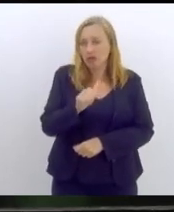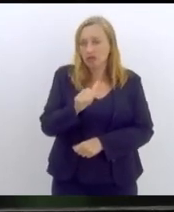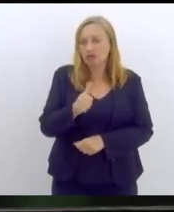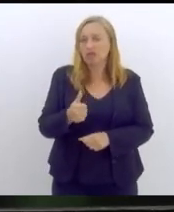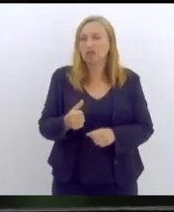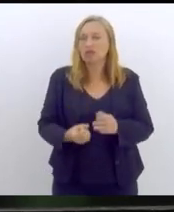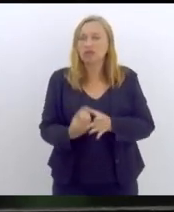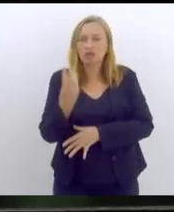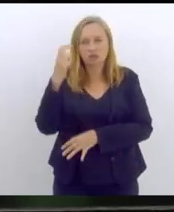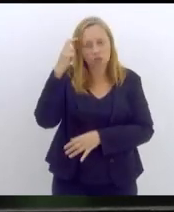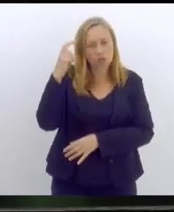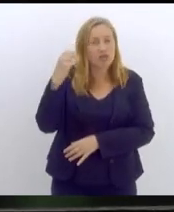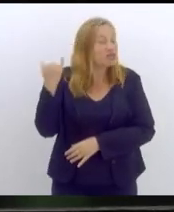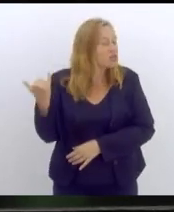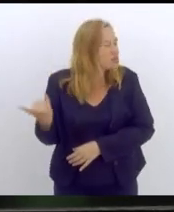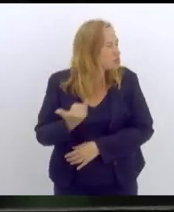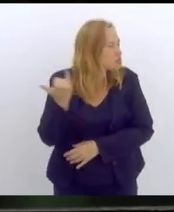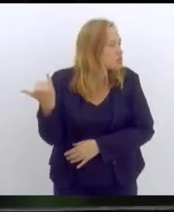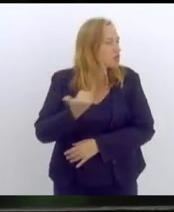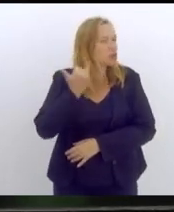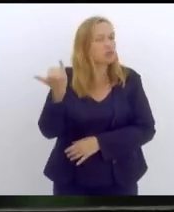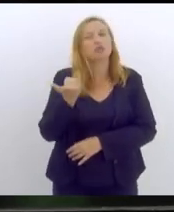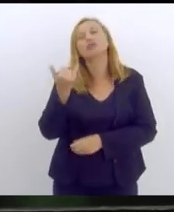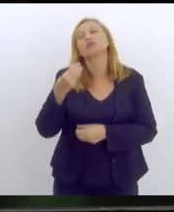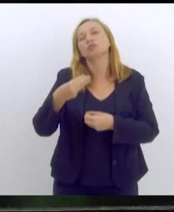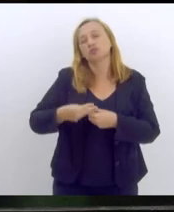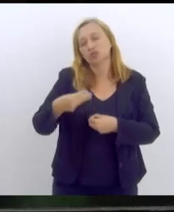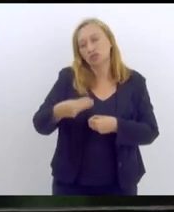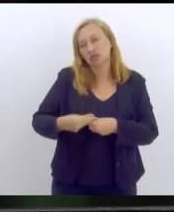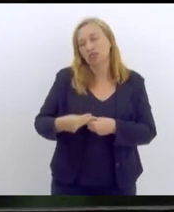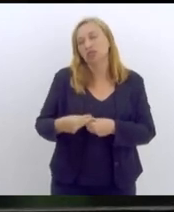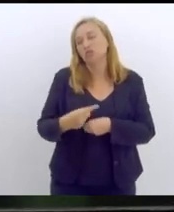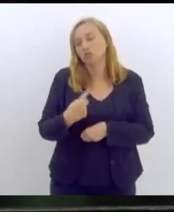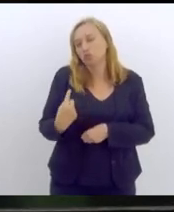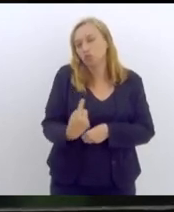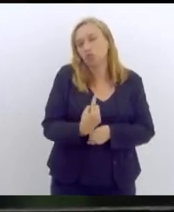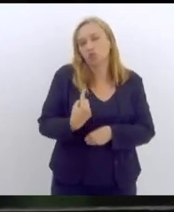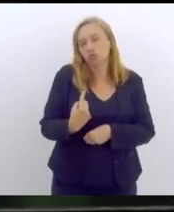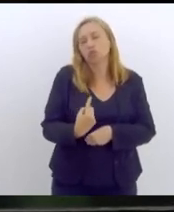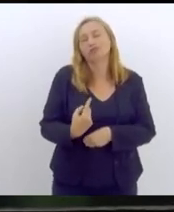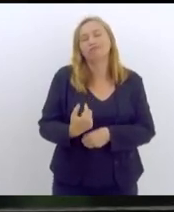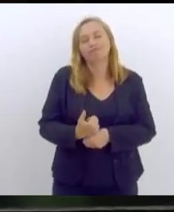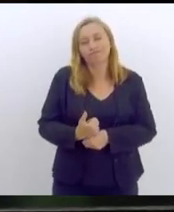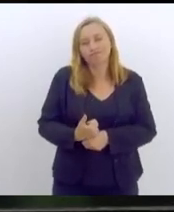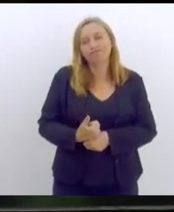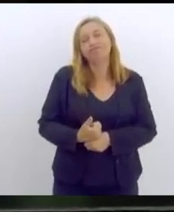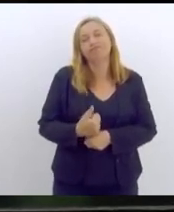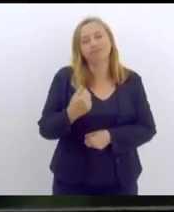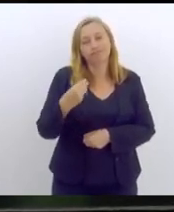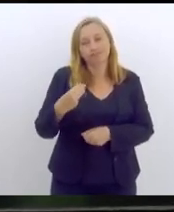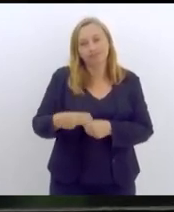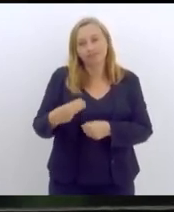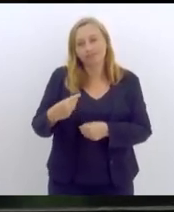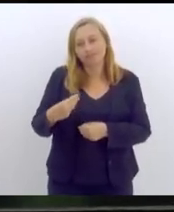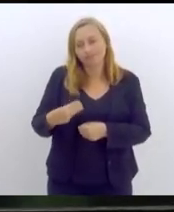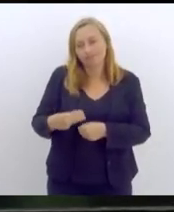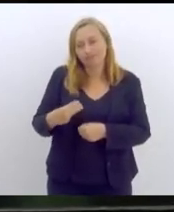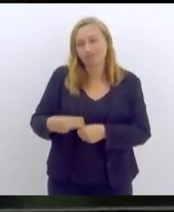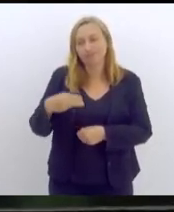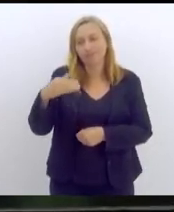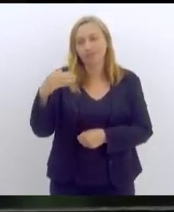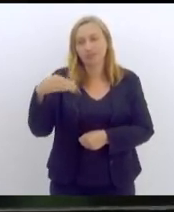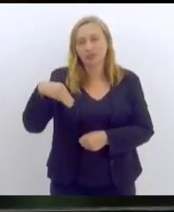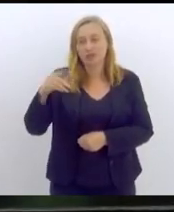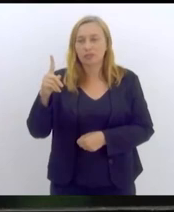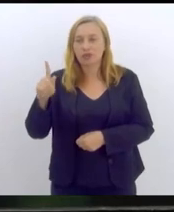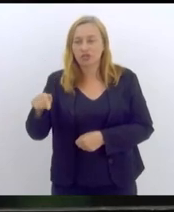de cultura e com importância no nosso município, com relevância cultural para o município de Magé. Então,